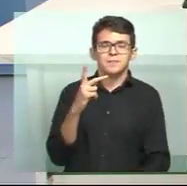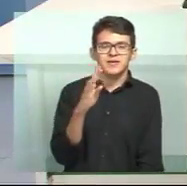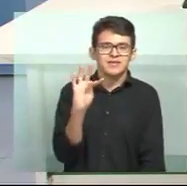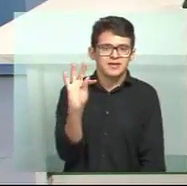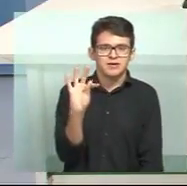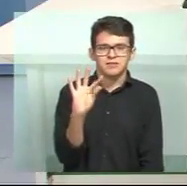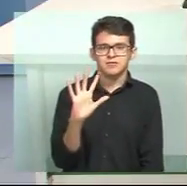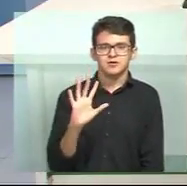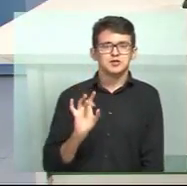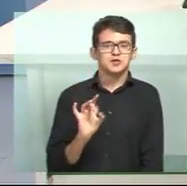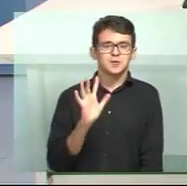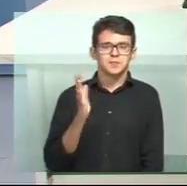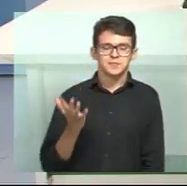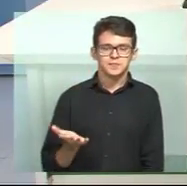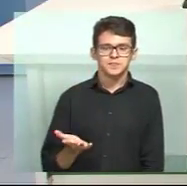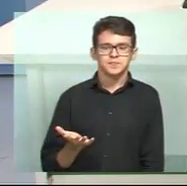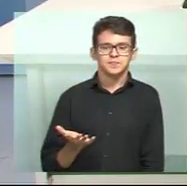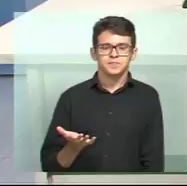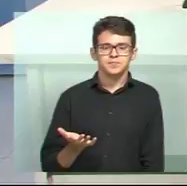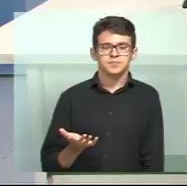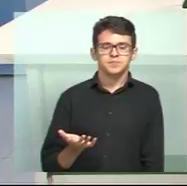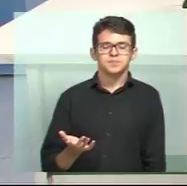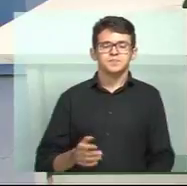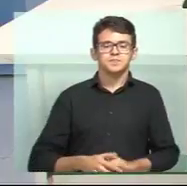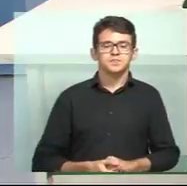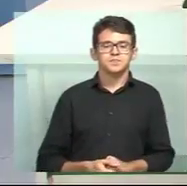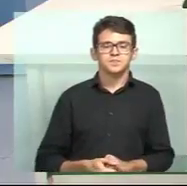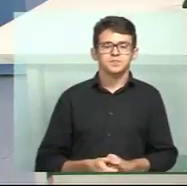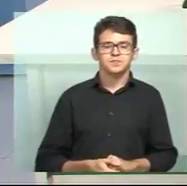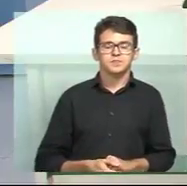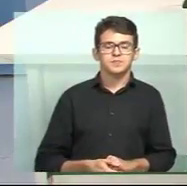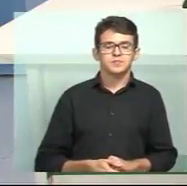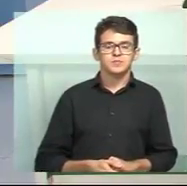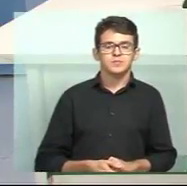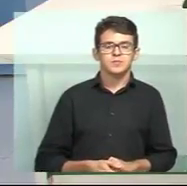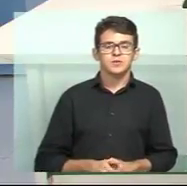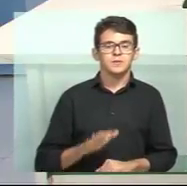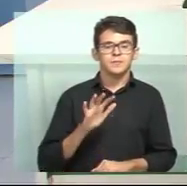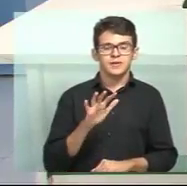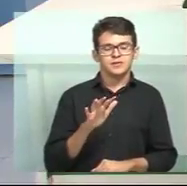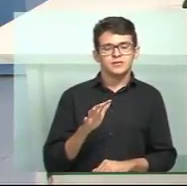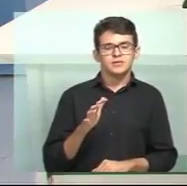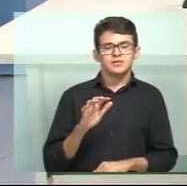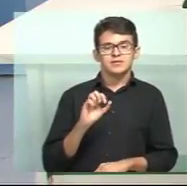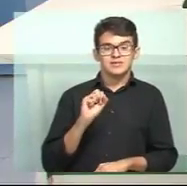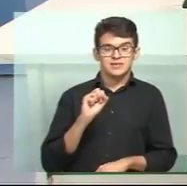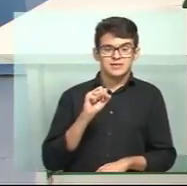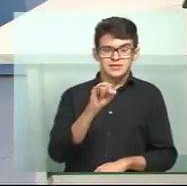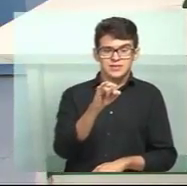não, né? Agora, quem quer mesmo